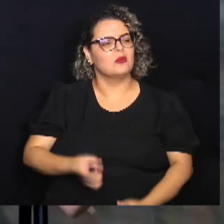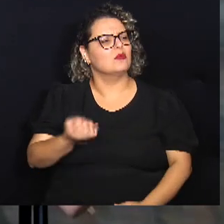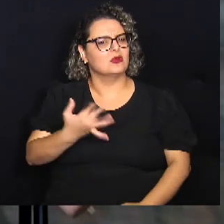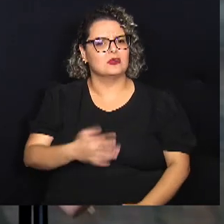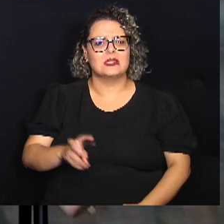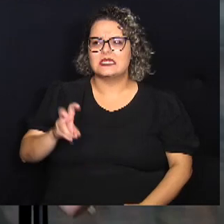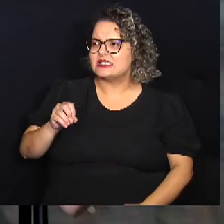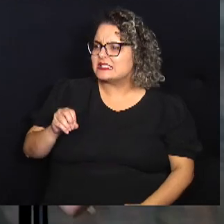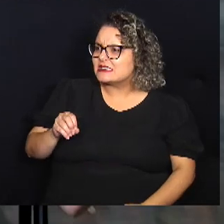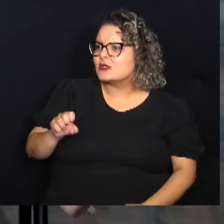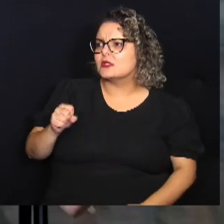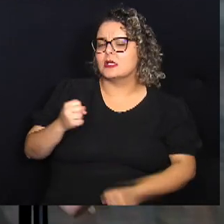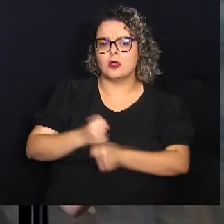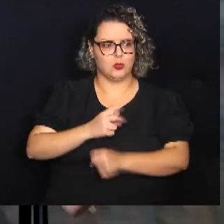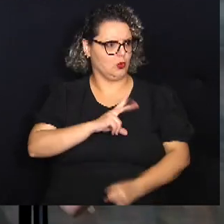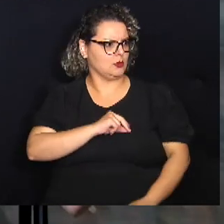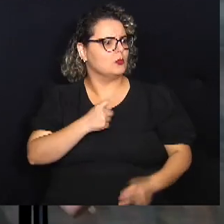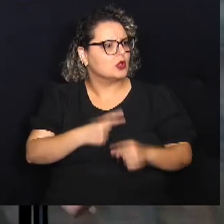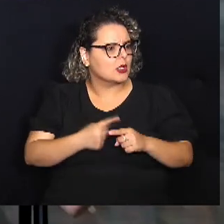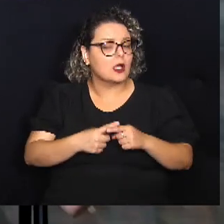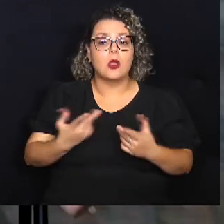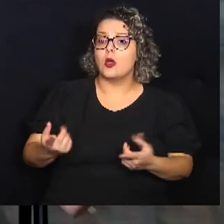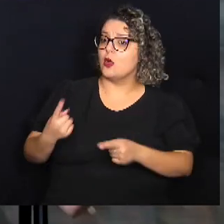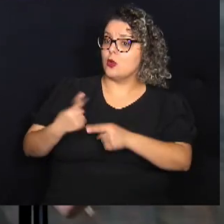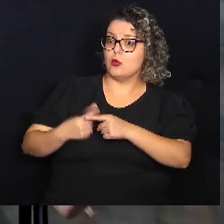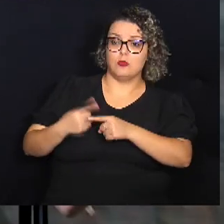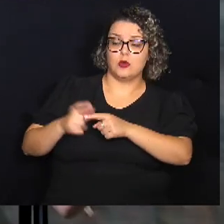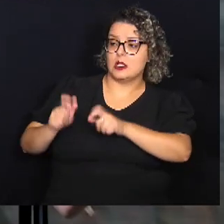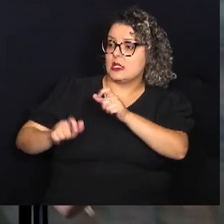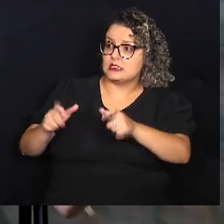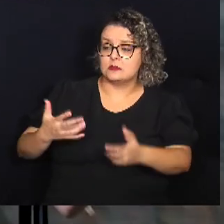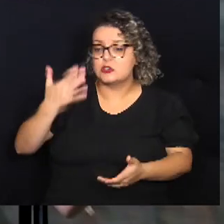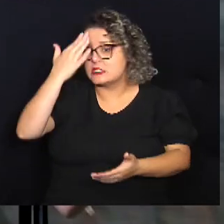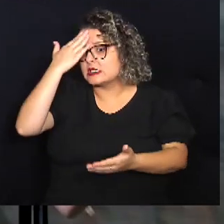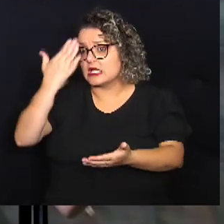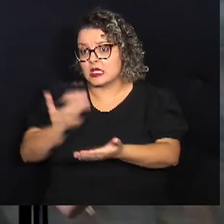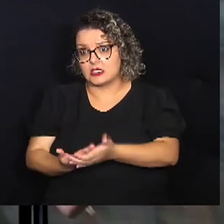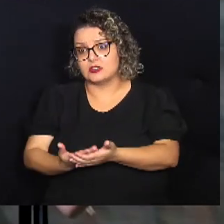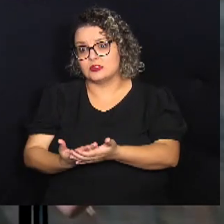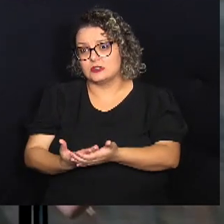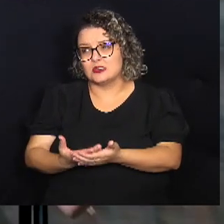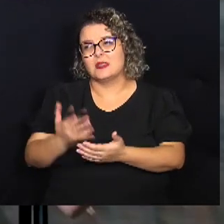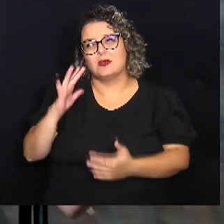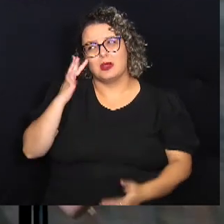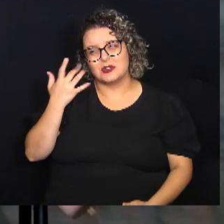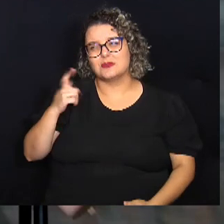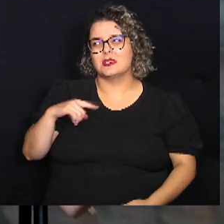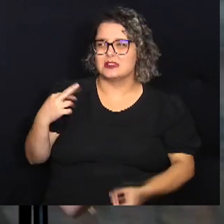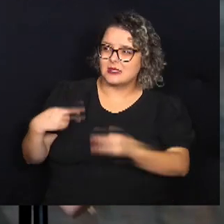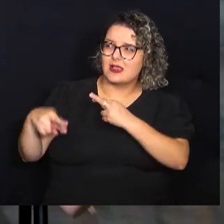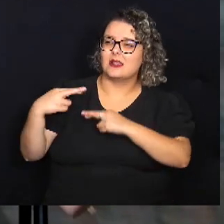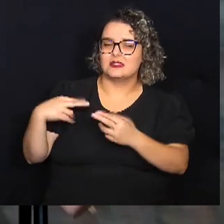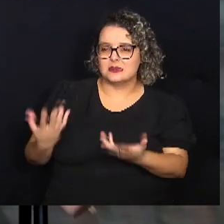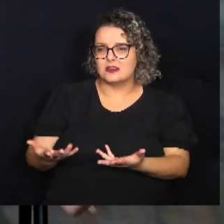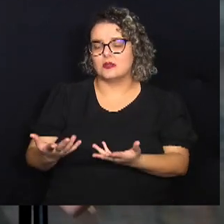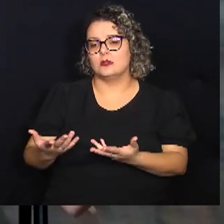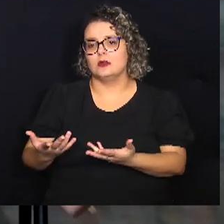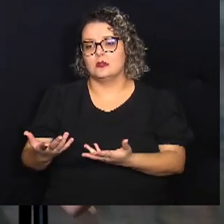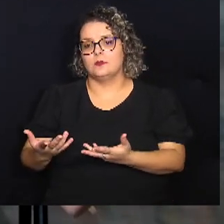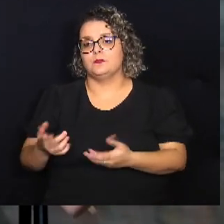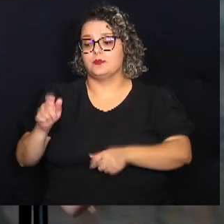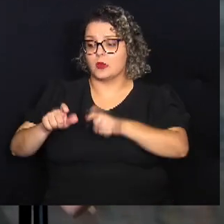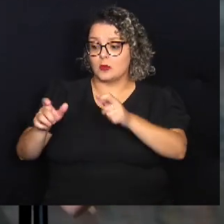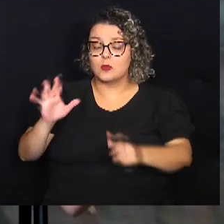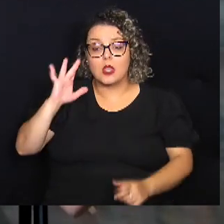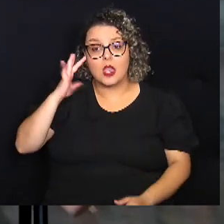anos. Nossa, por quê? Porque as pessoas acreditam, eu acho que tem muito a ver com esse fato de que a pessoa